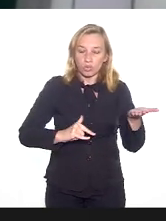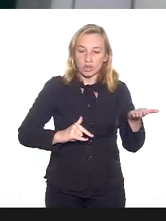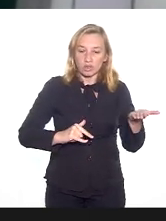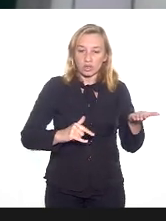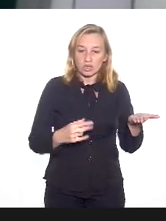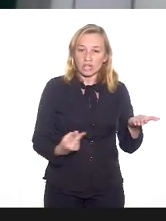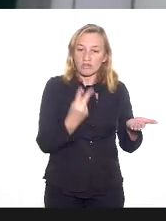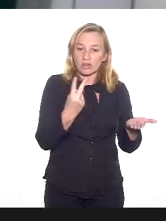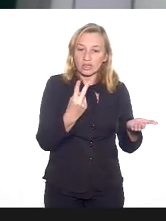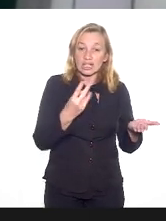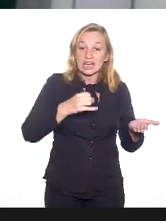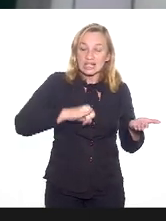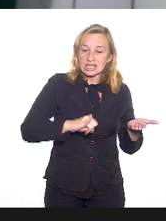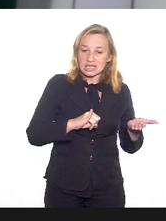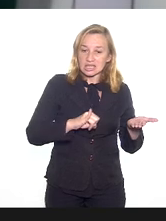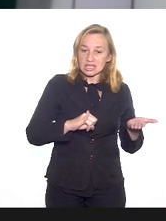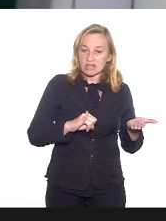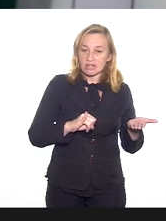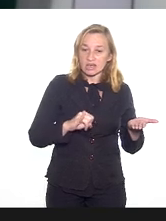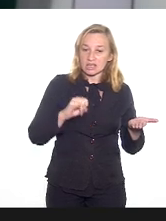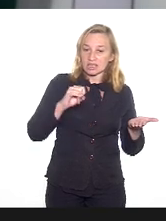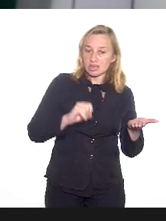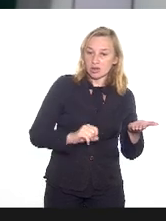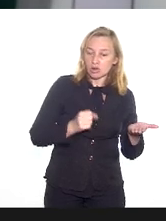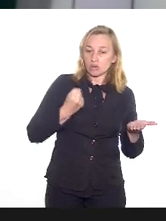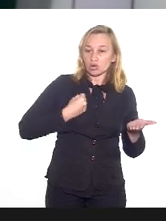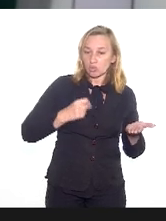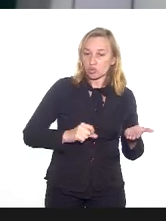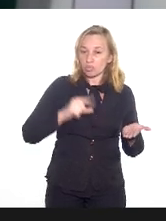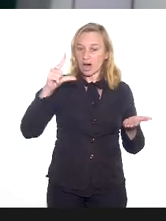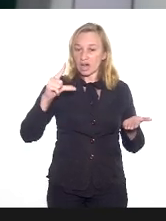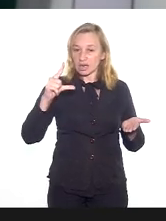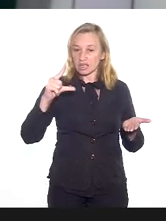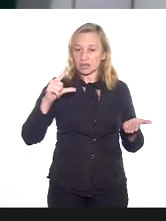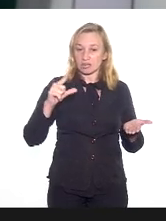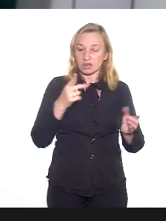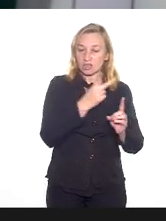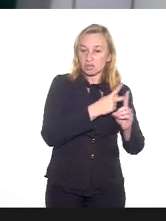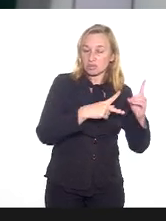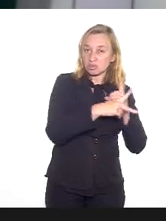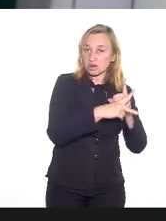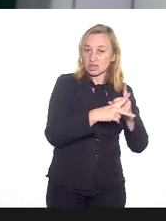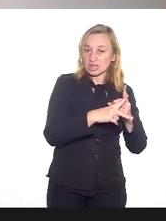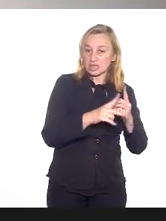seja, se houvesse oscilação a maior, né, não havia nenhuma compensação em favor do Rio Previdência. Então,